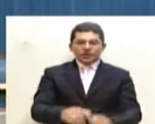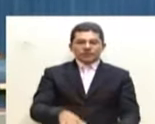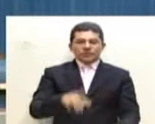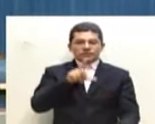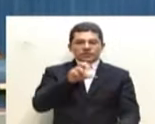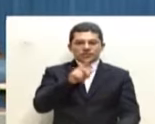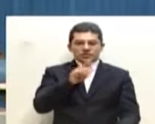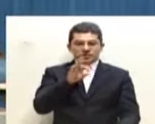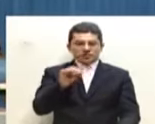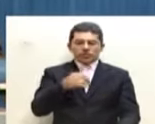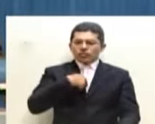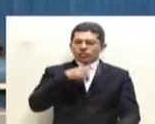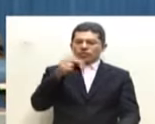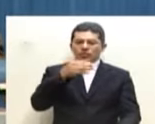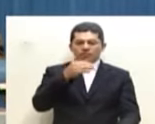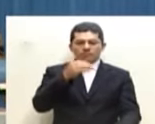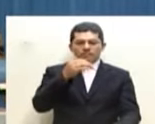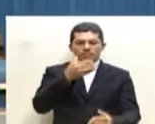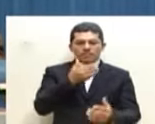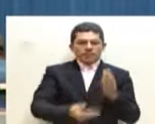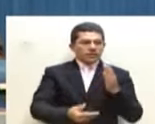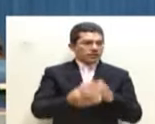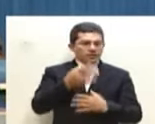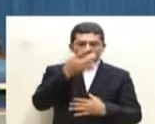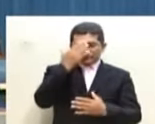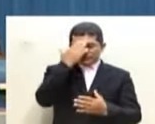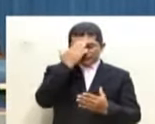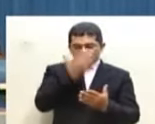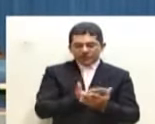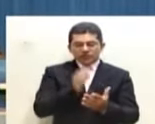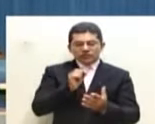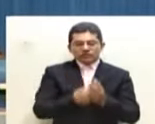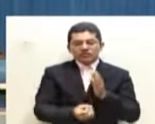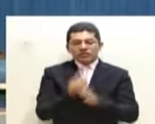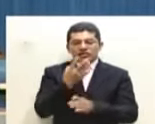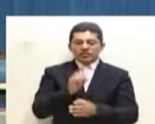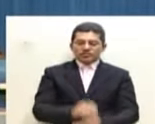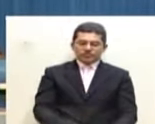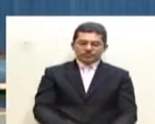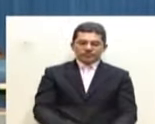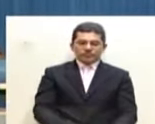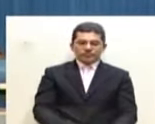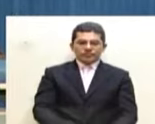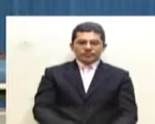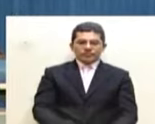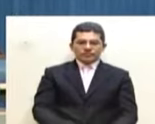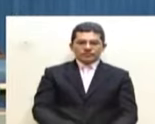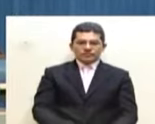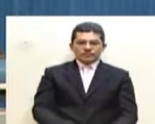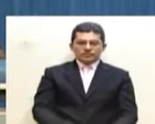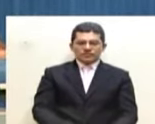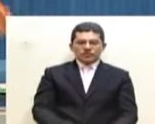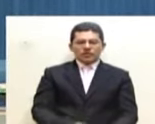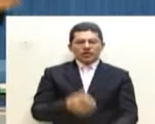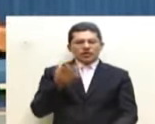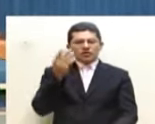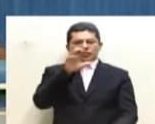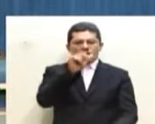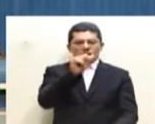nunca perdendo a perspectiva do porquê foi criado. Desde Montesquieu, quando teorizou